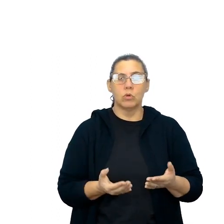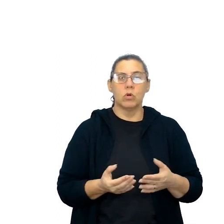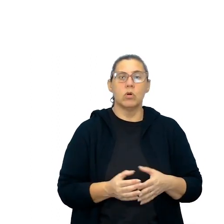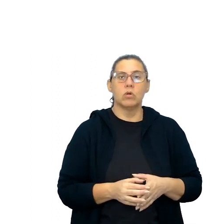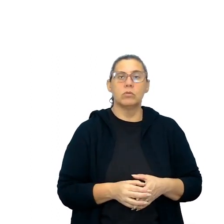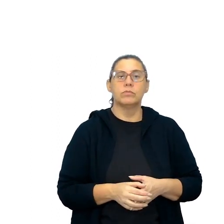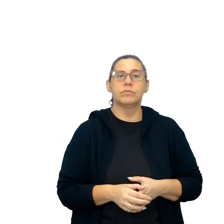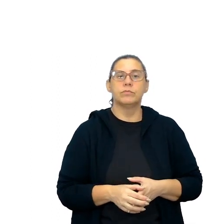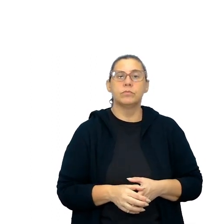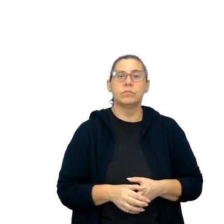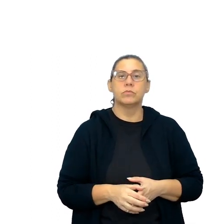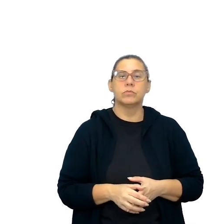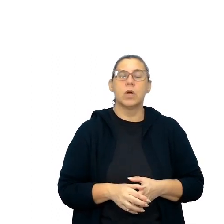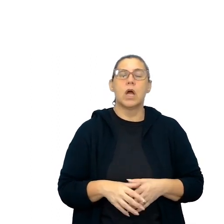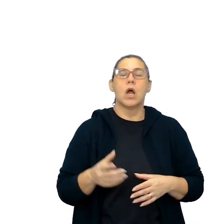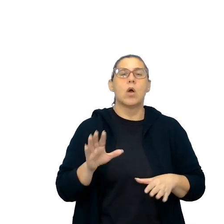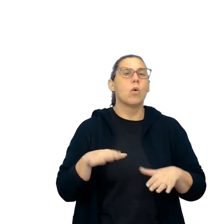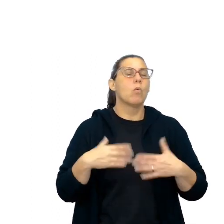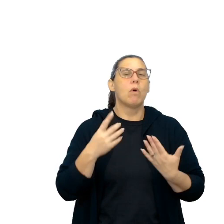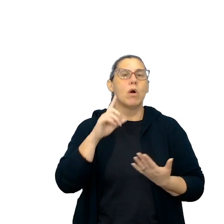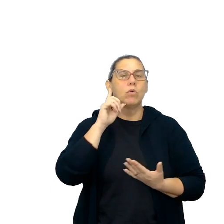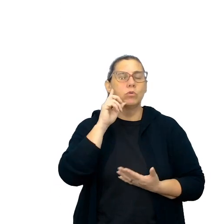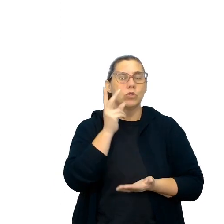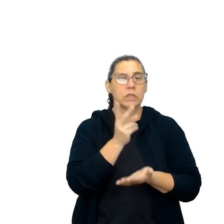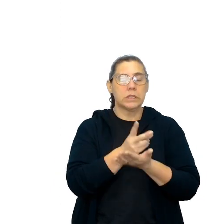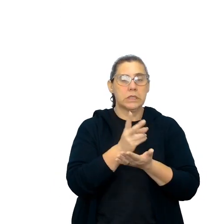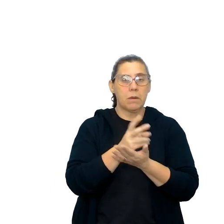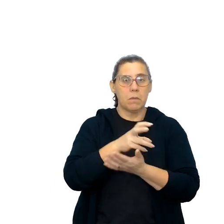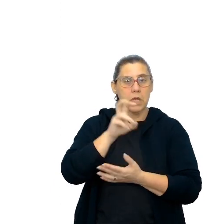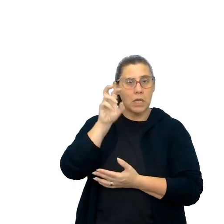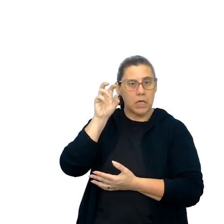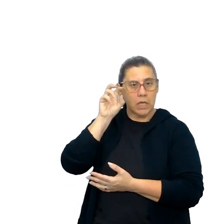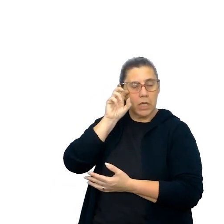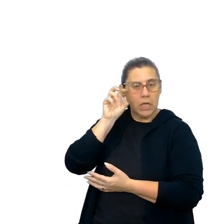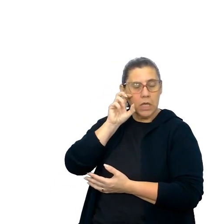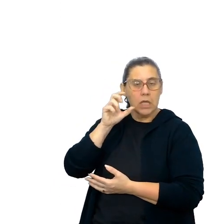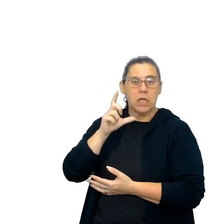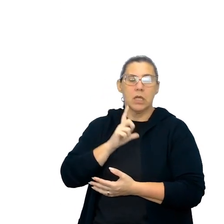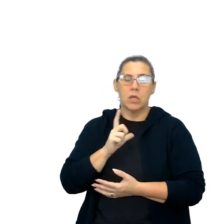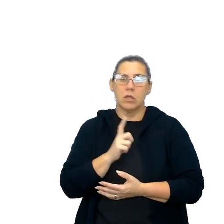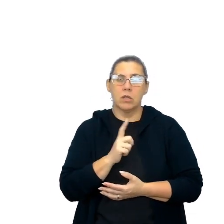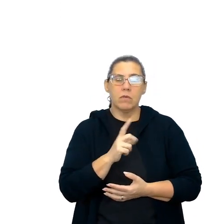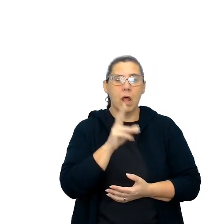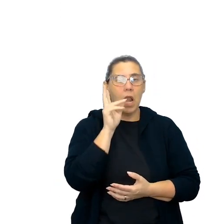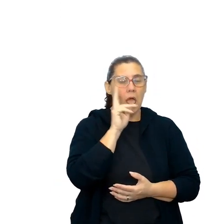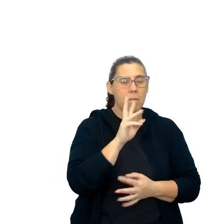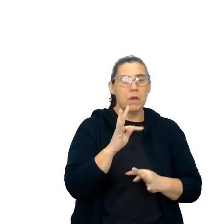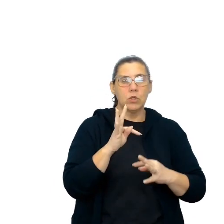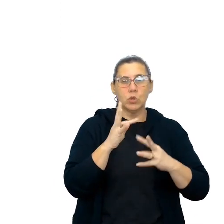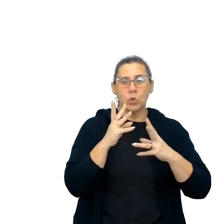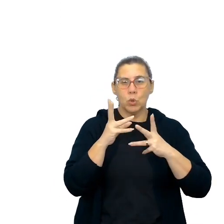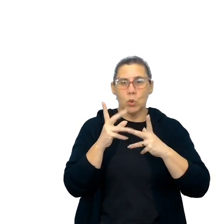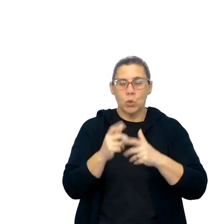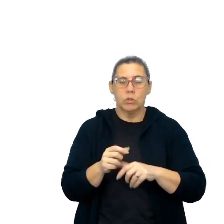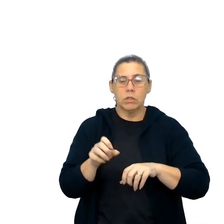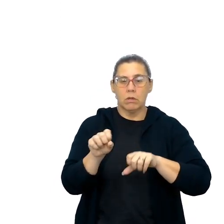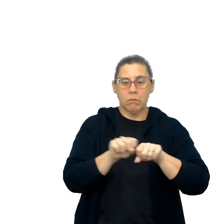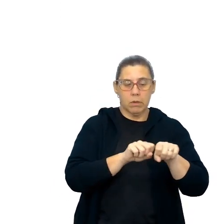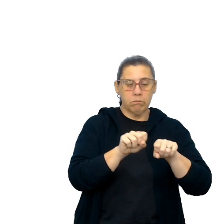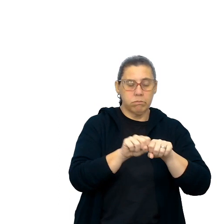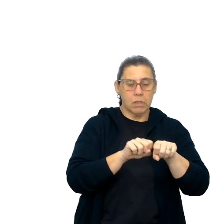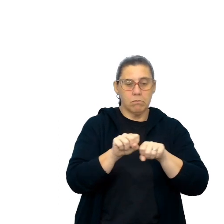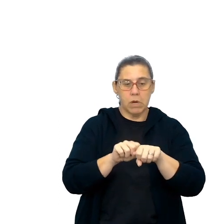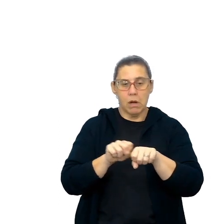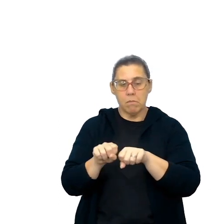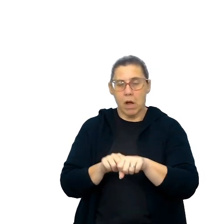e aprofundamento. Qual que seria a data? Sempre às quintas-feiras, onde vai filtrar todas as formações que tem. E aí a gente vai revisitar.